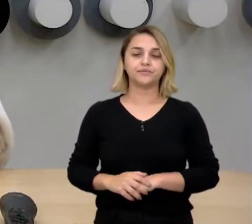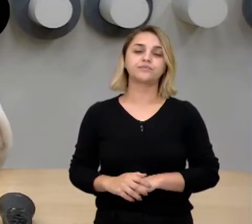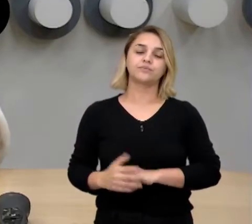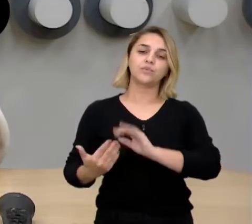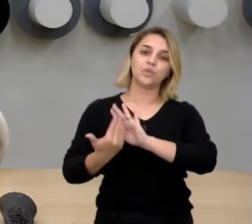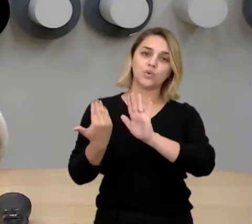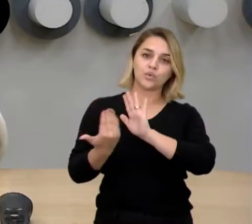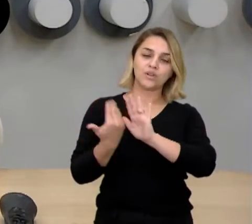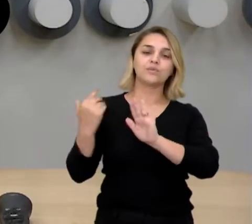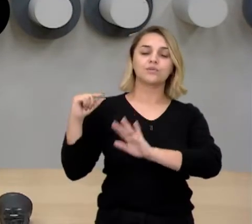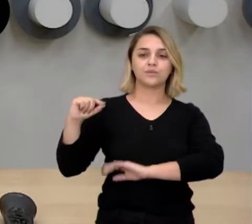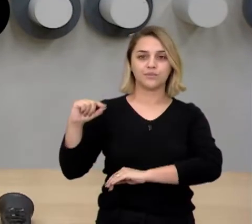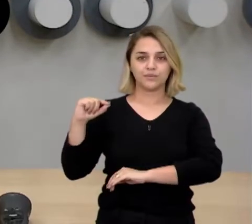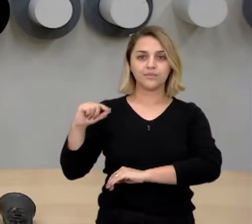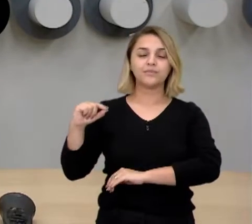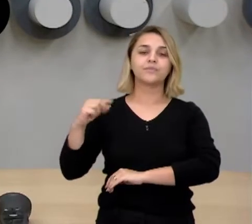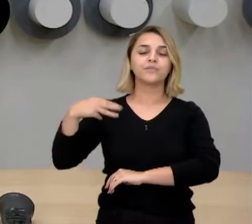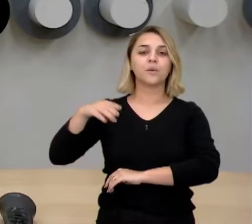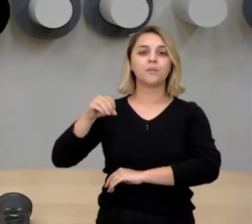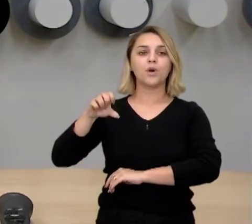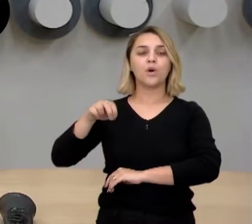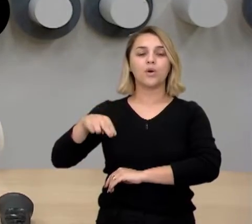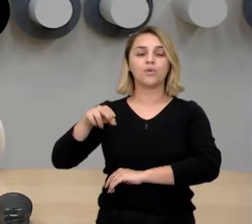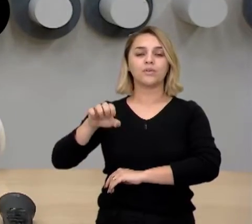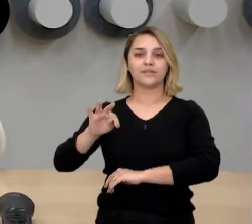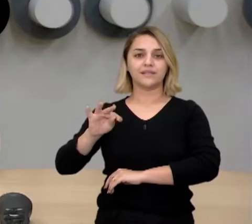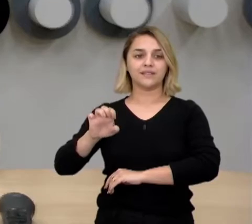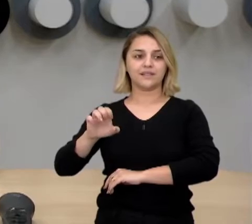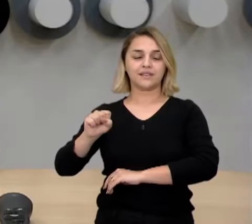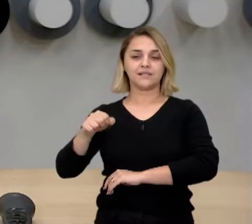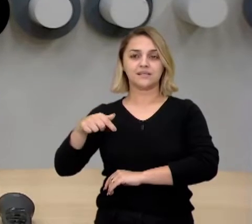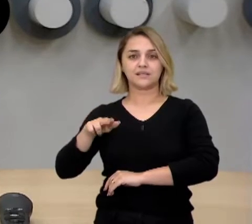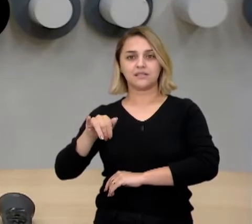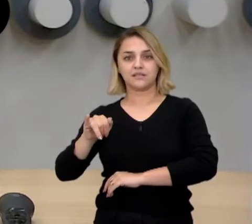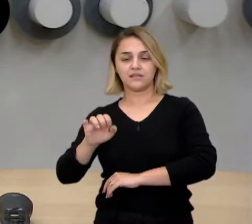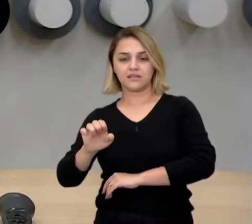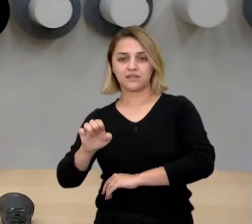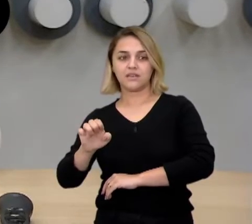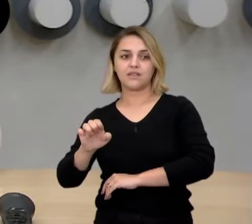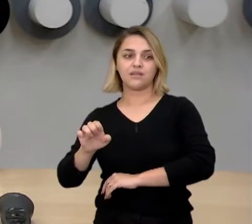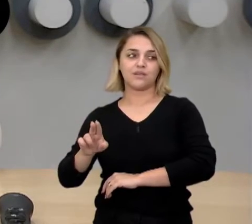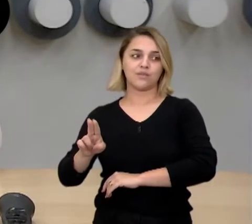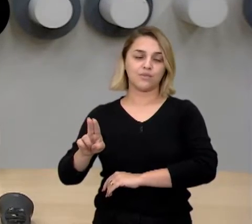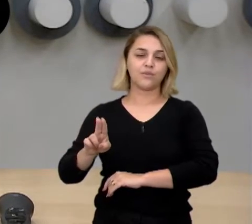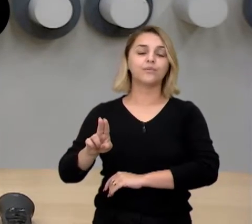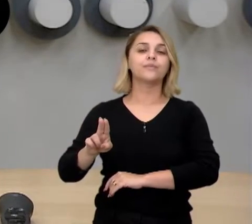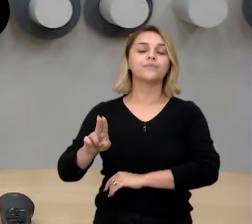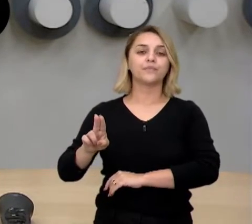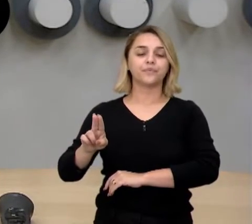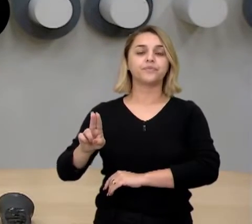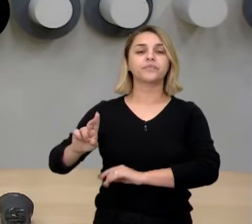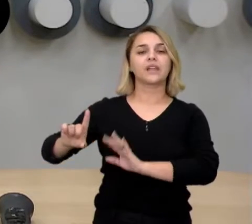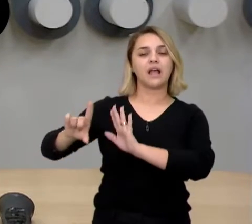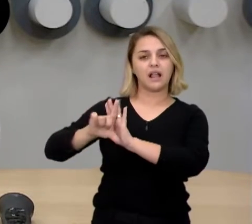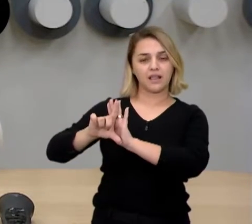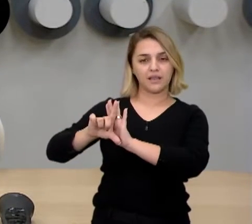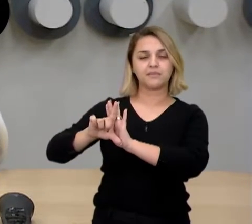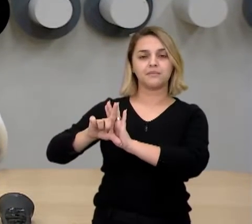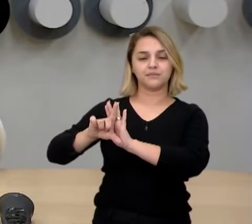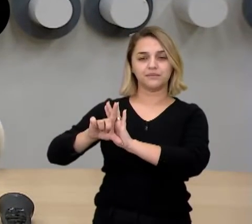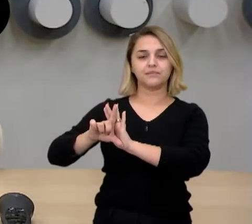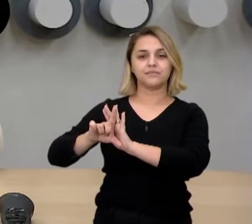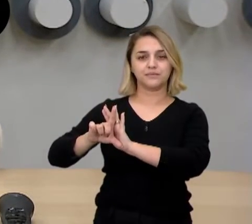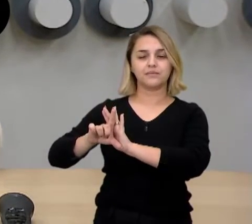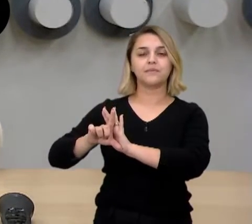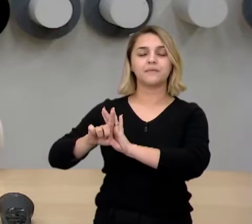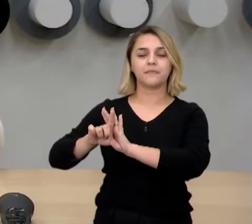livro, o Montesquieu escreve assim para a gente. Vamos colocar na tela. As leis, em